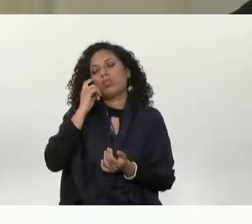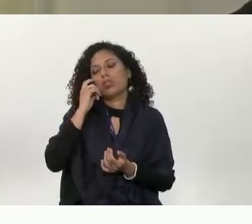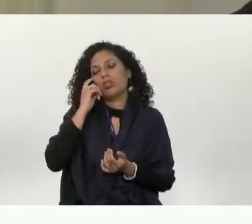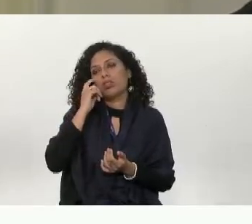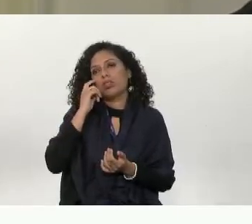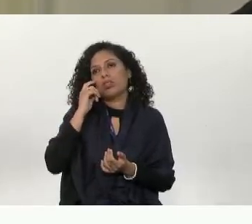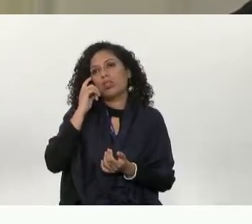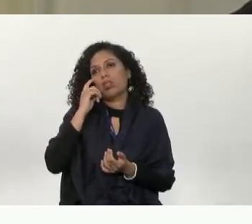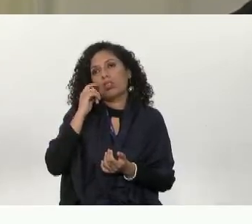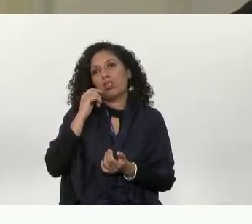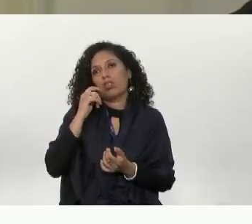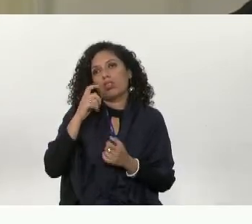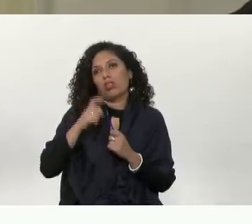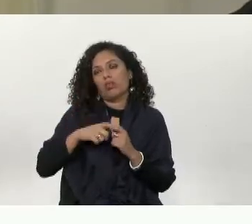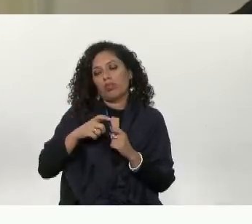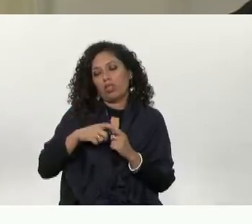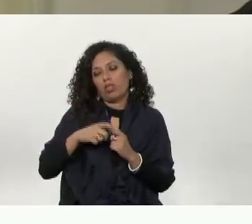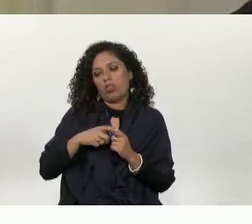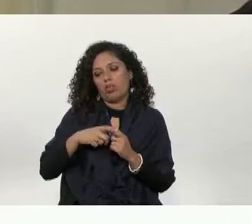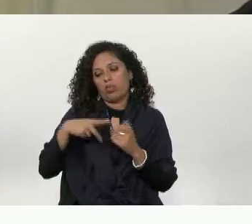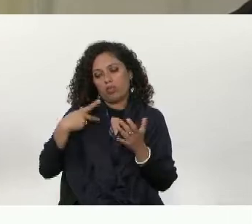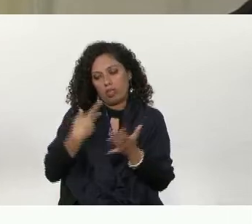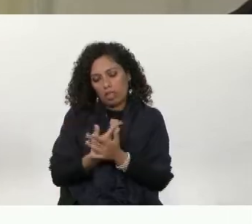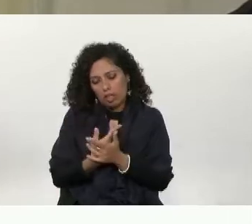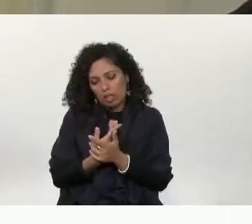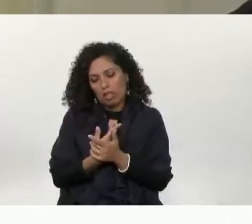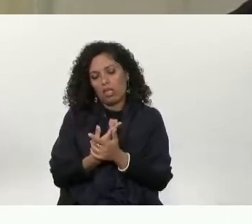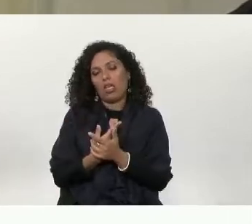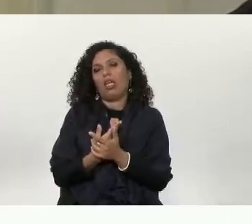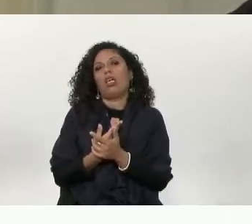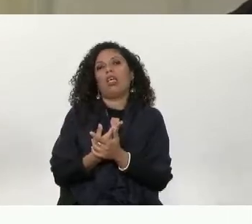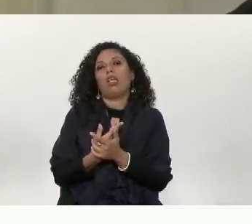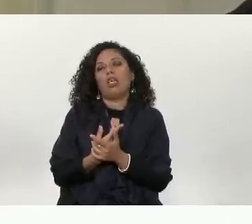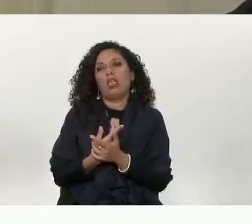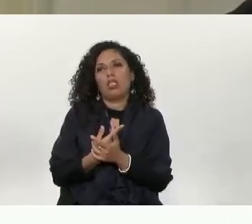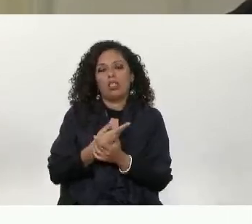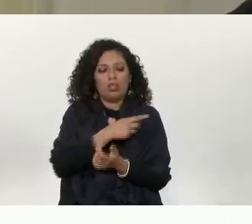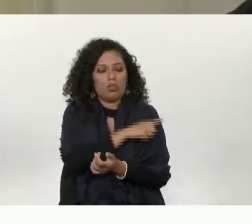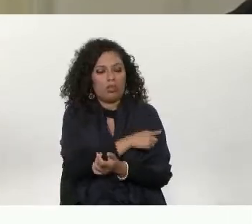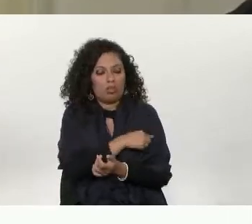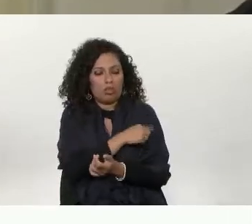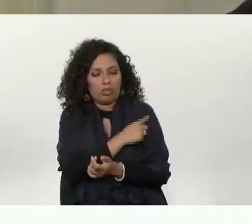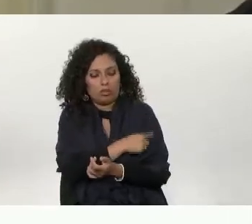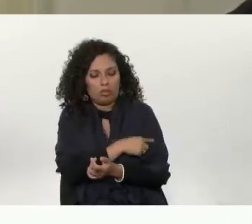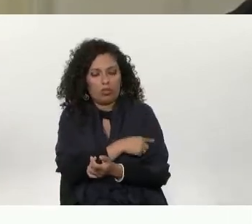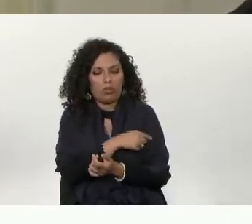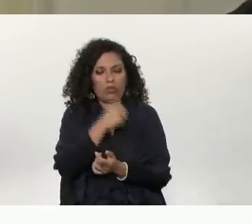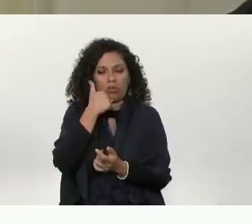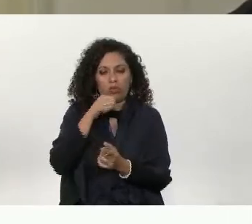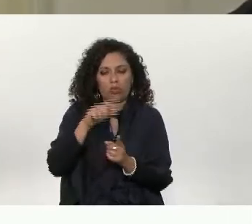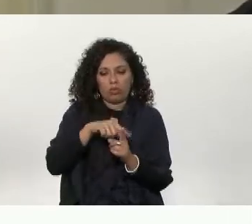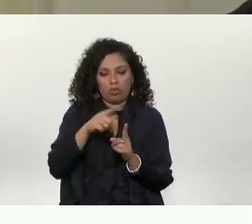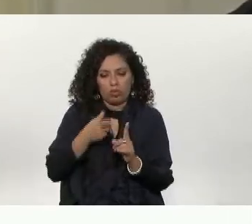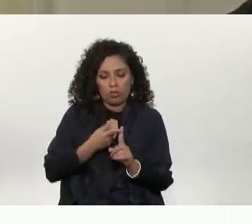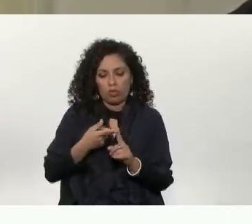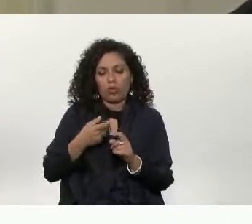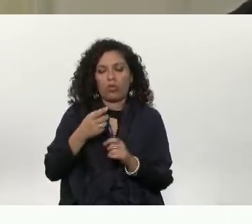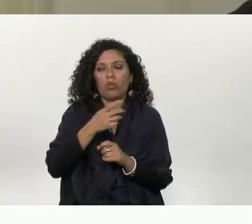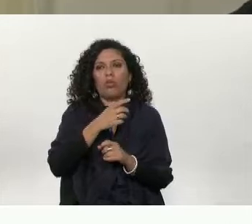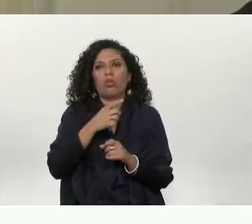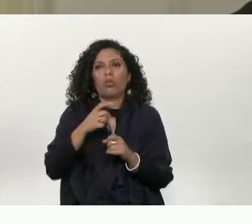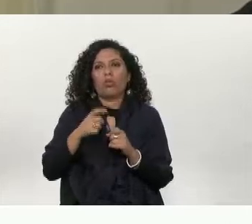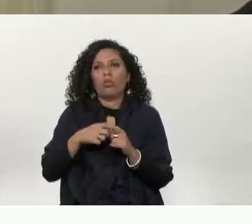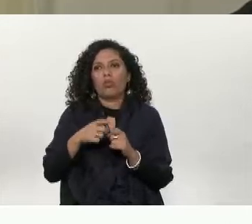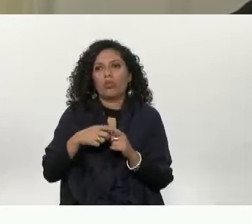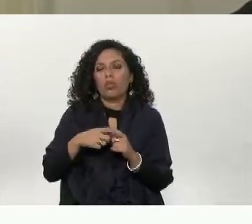não só com a paciente, com as próprias enfermeiras, com os auxiliares de enfermagem, que o médico foi grosseiro, que o médico